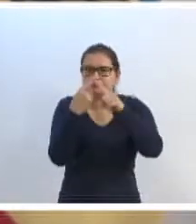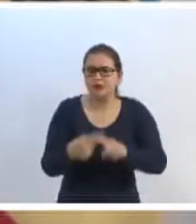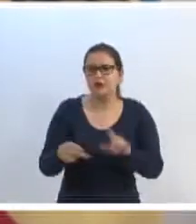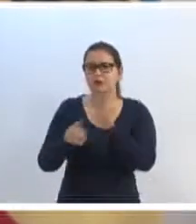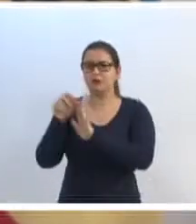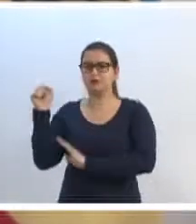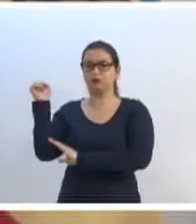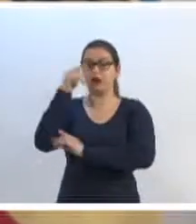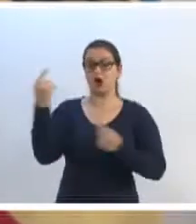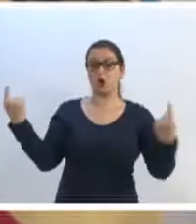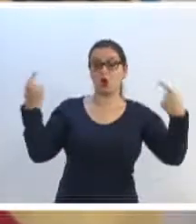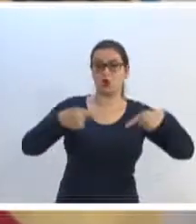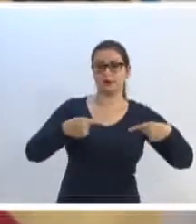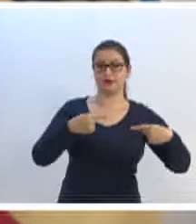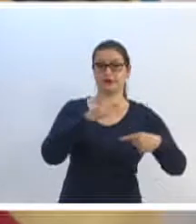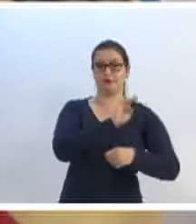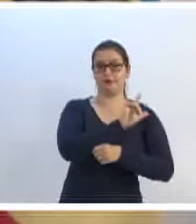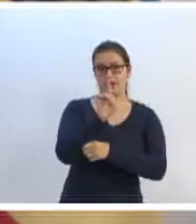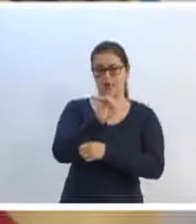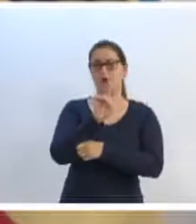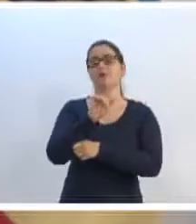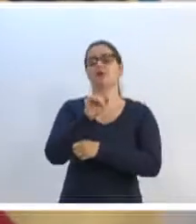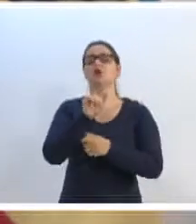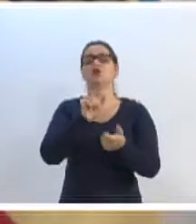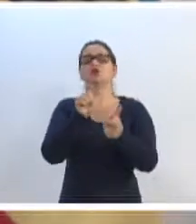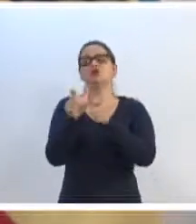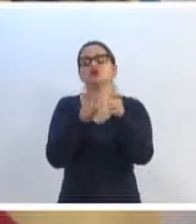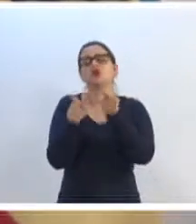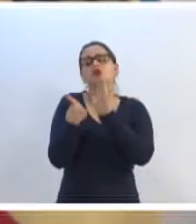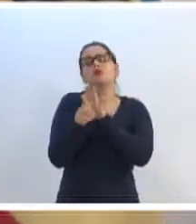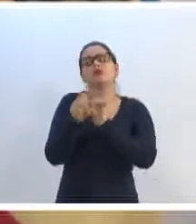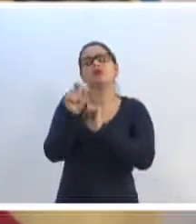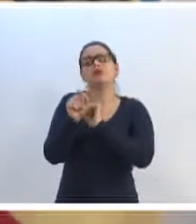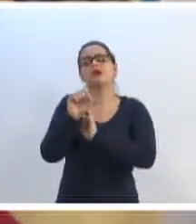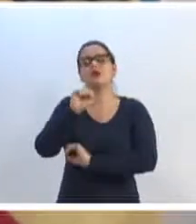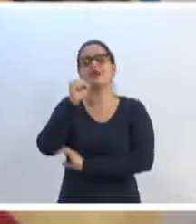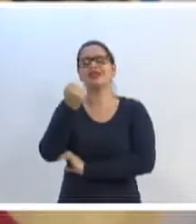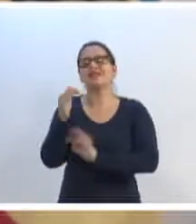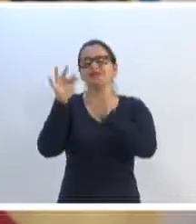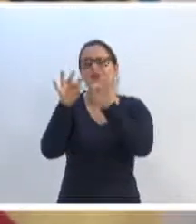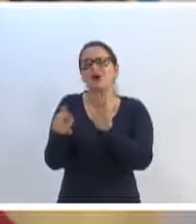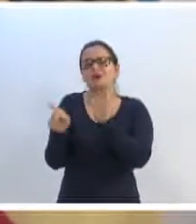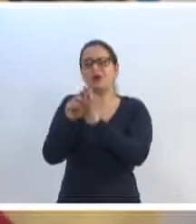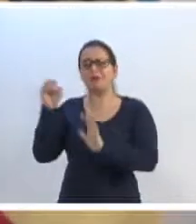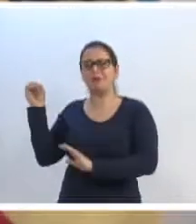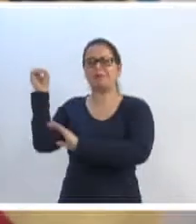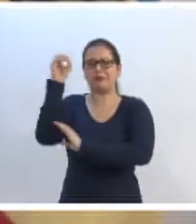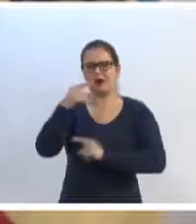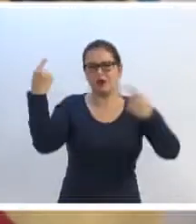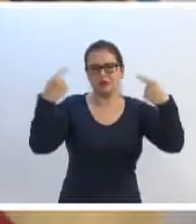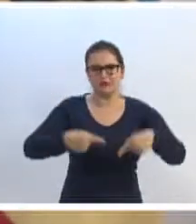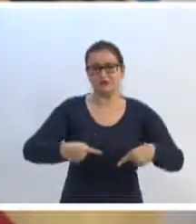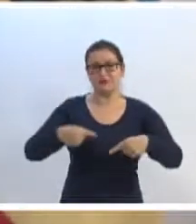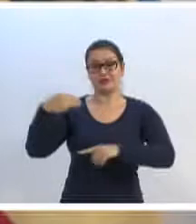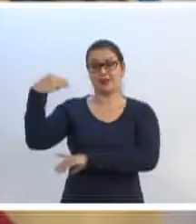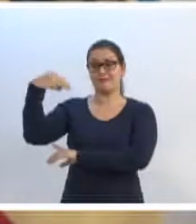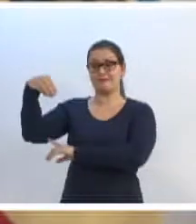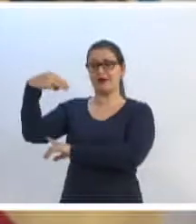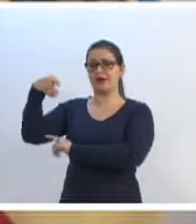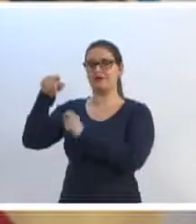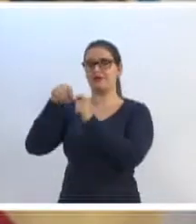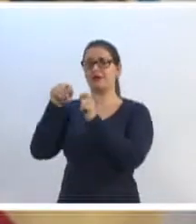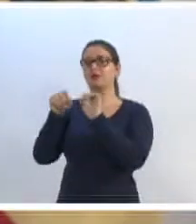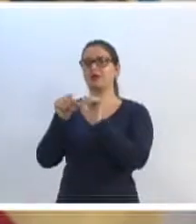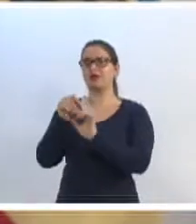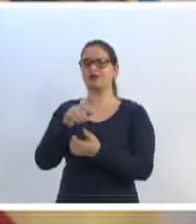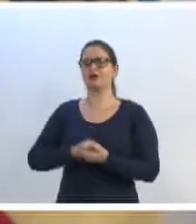contra o time aqui de Blumenau, um jogo que foi válido, na verdade, pelas oitavas de final da Liga Nacional de Handebol Feminino, e a atleta maranhense foi vítima de